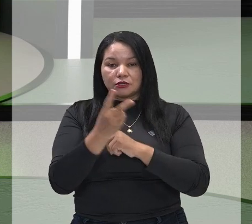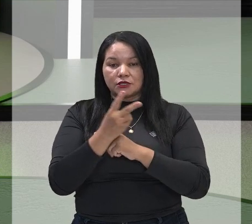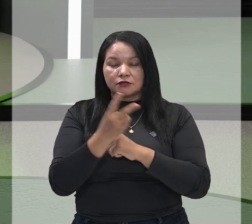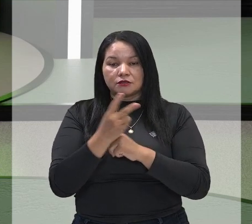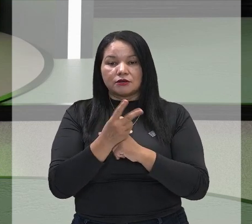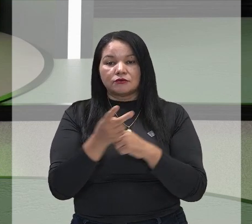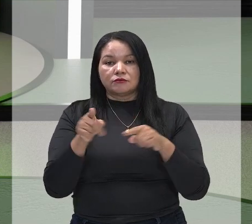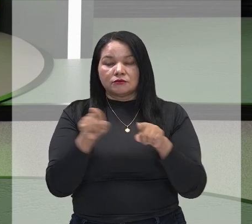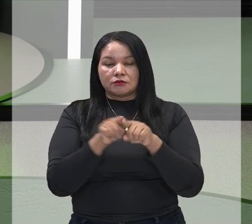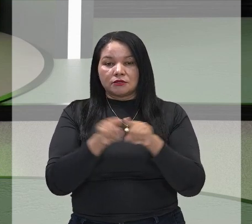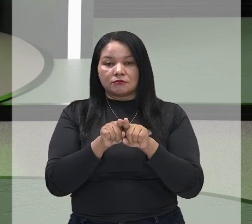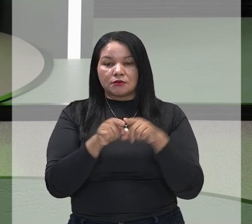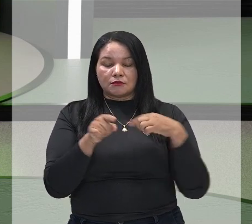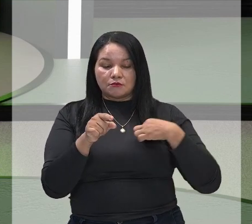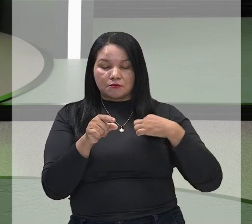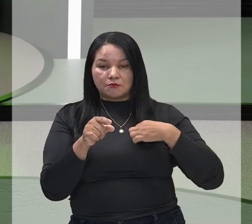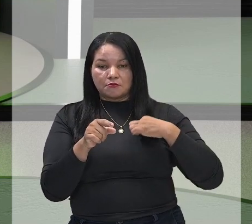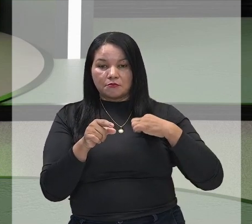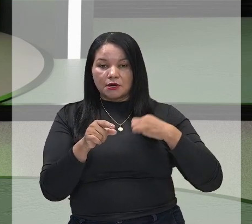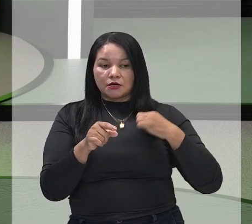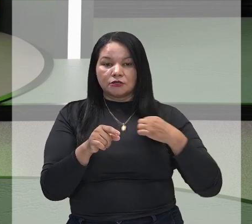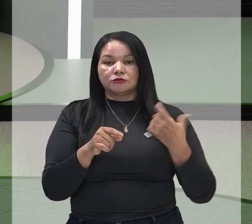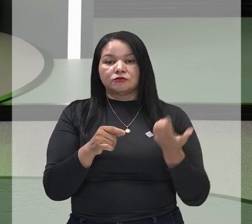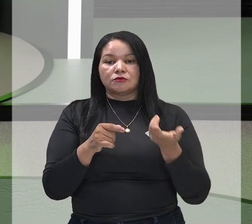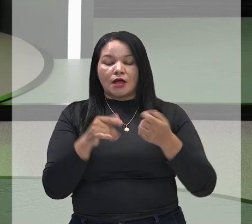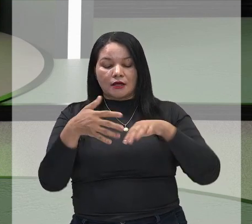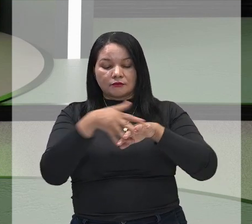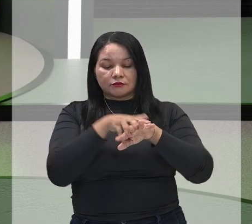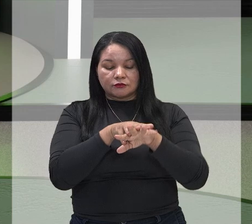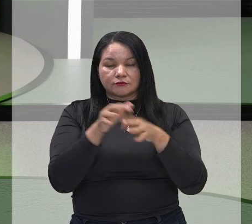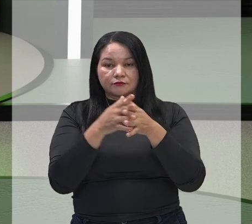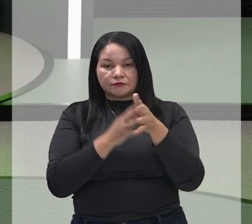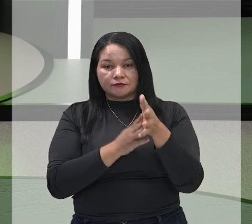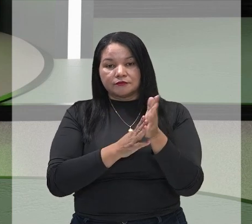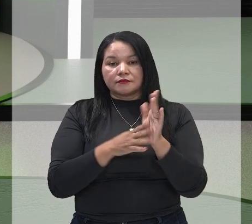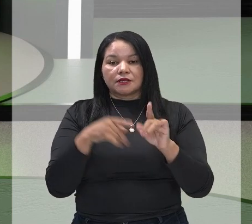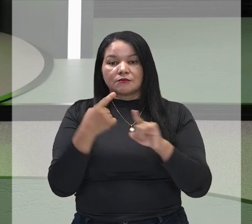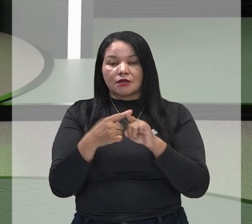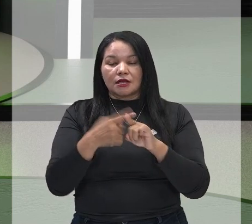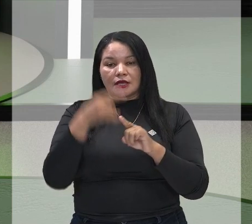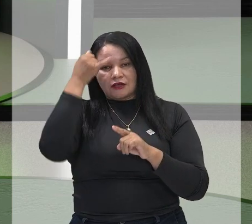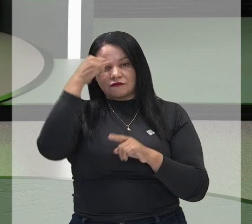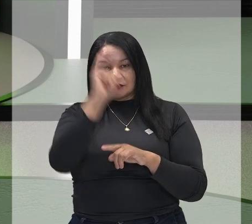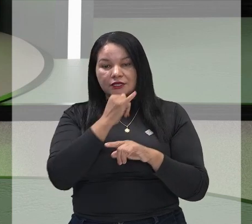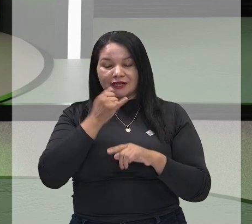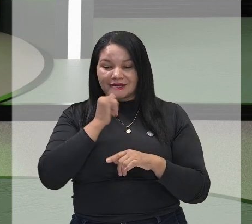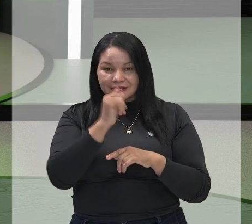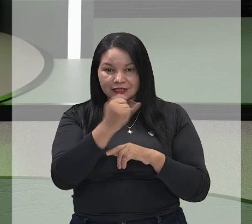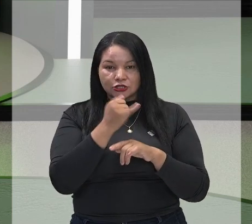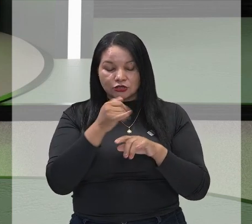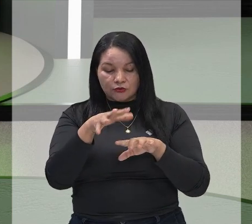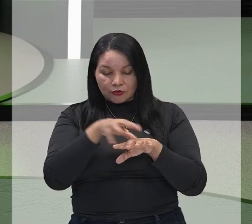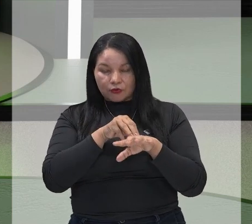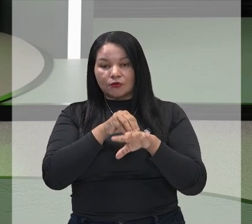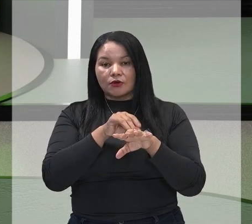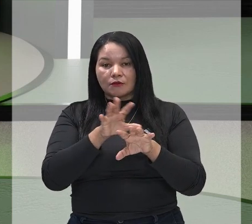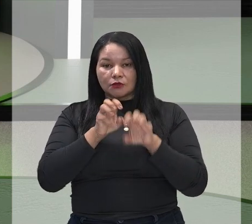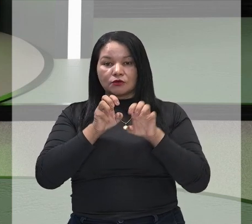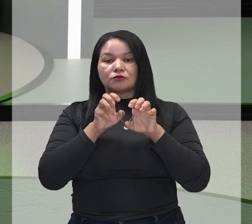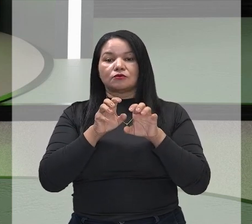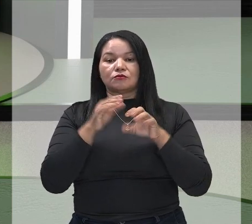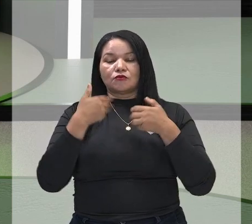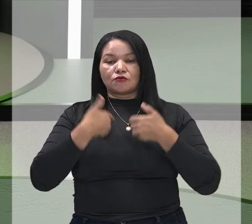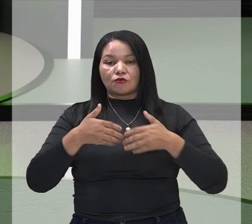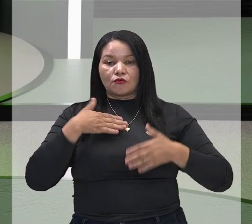fabricada em pano e couro, né, para evitar que haja uma circulação de eletricidade daquele meio para o corpo